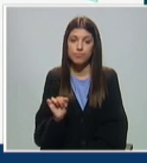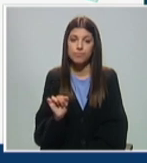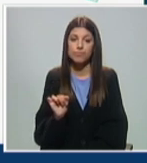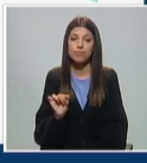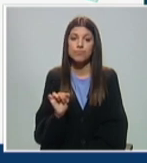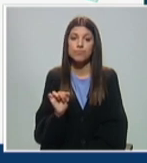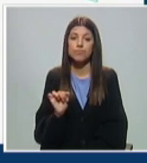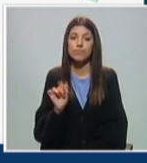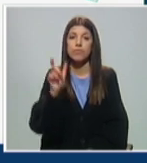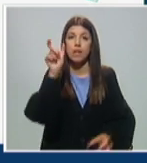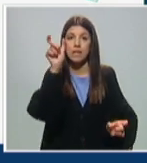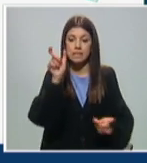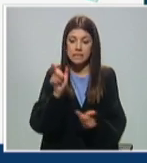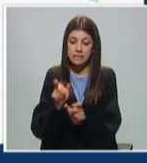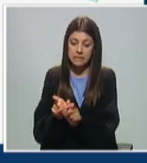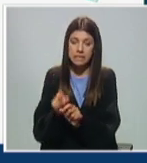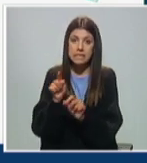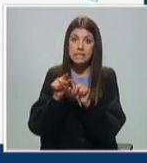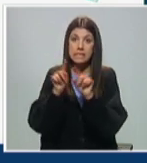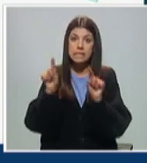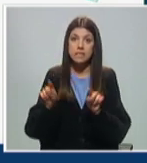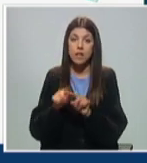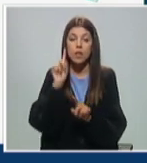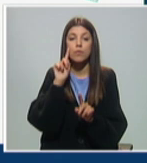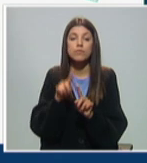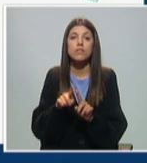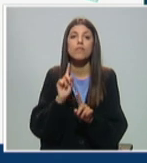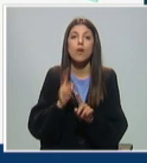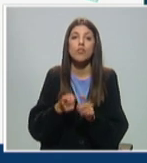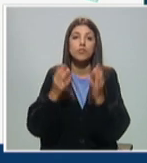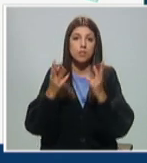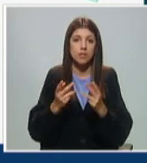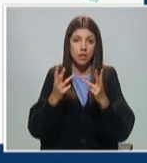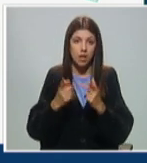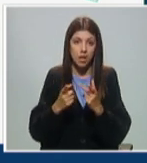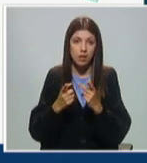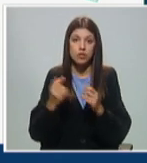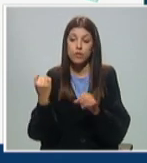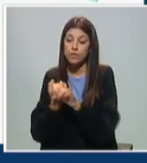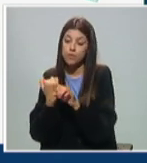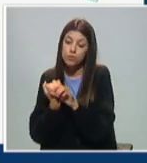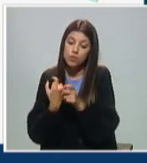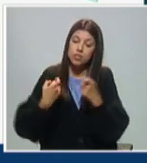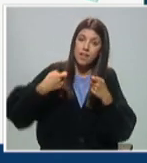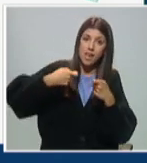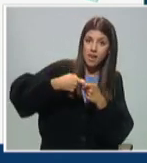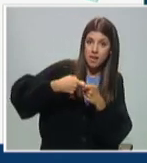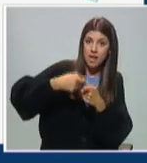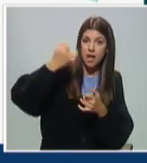com o endereço das células para podermos fazer cálculos e aplicar funções de forma